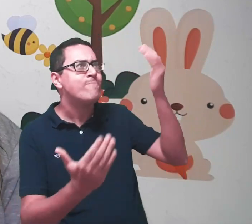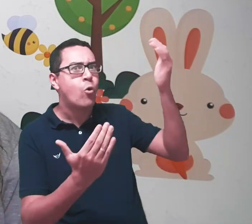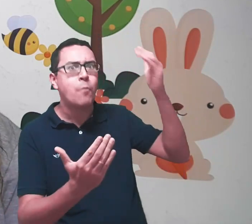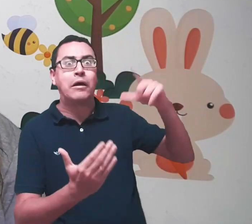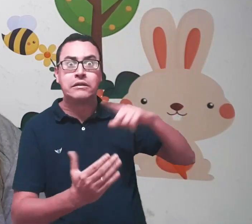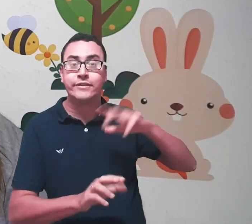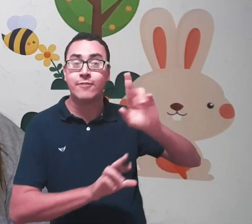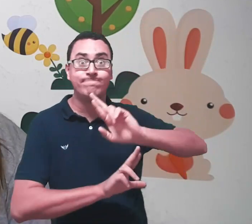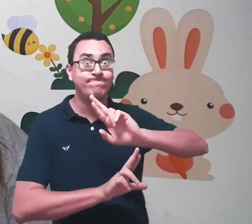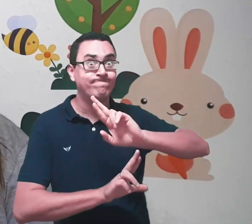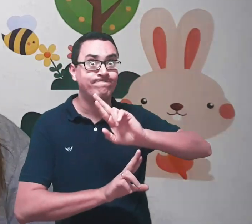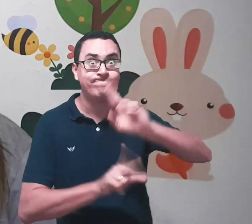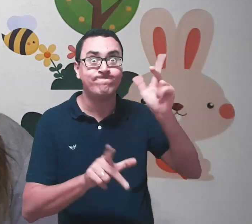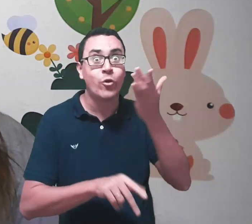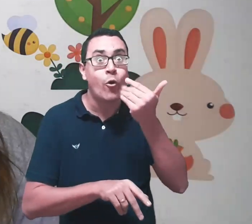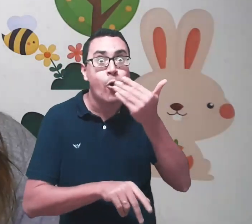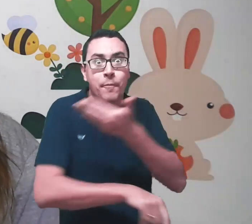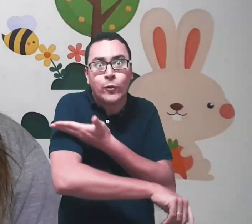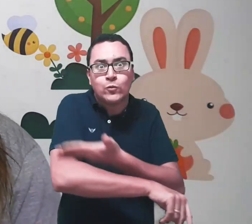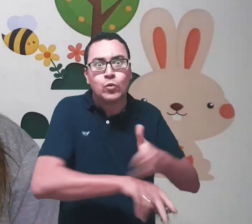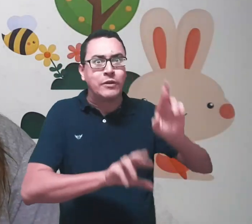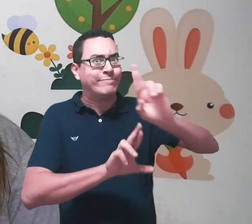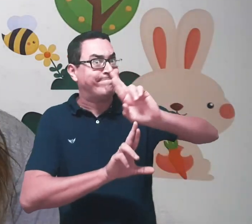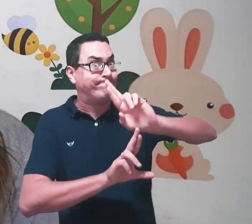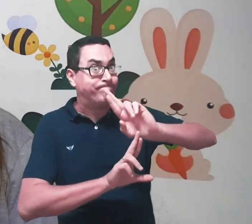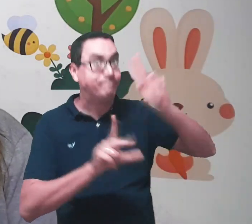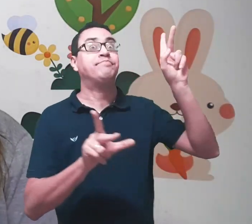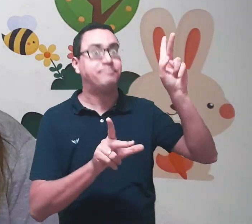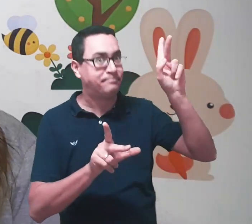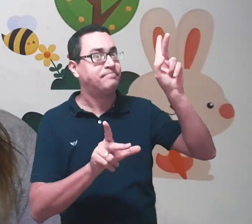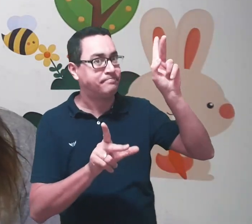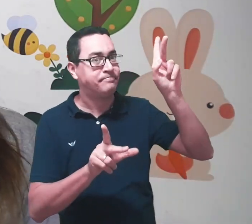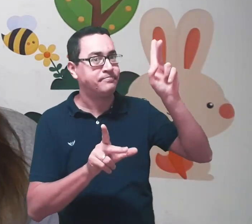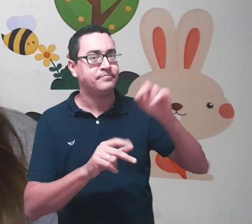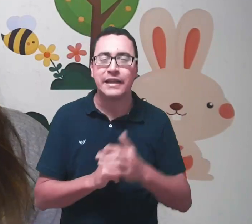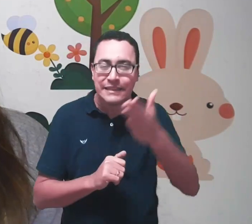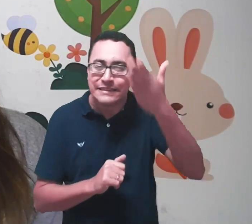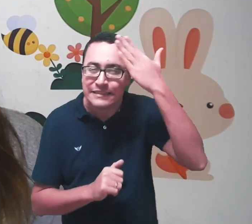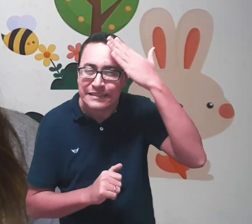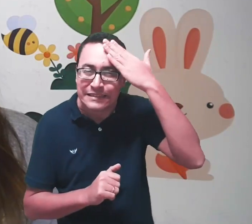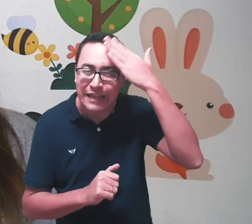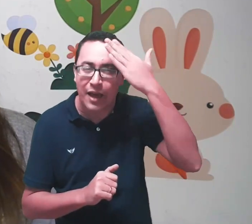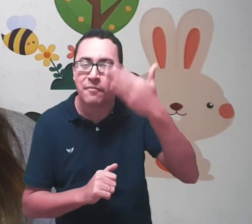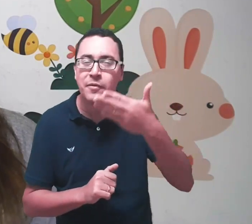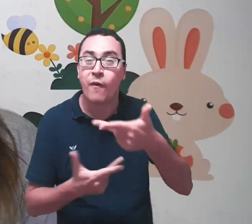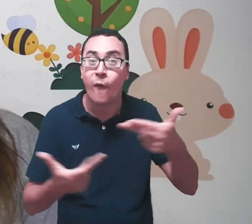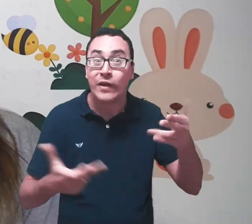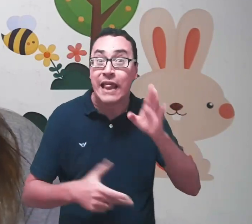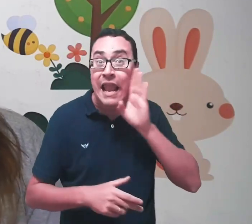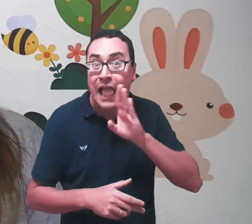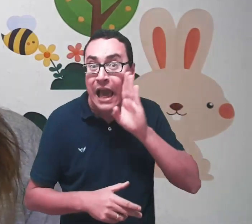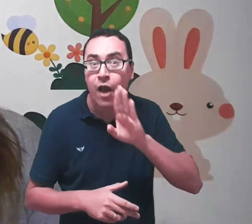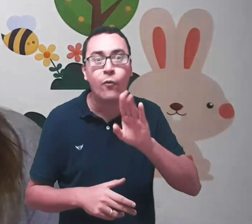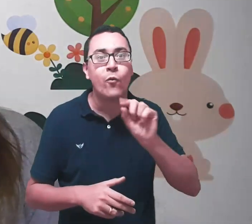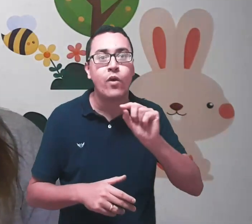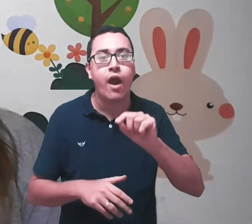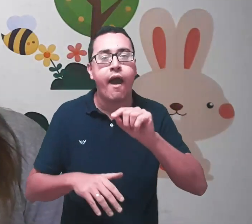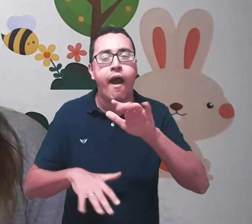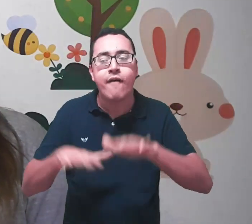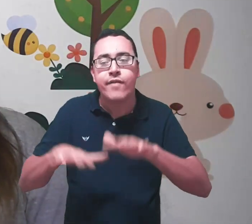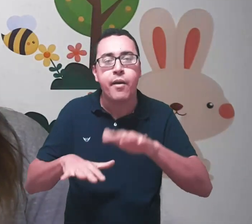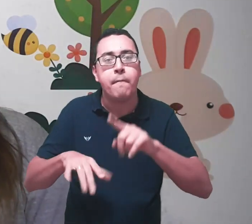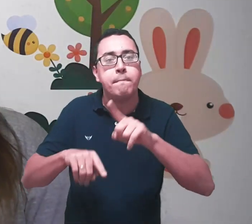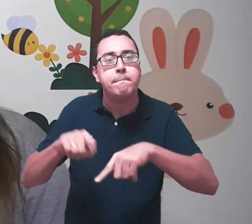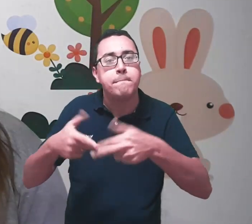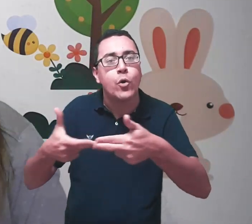diferença alimentar bem grande. E sabe uma coisa que é bem legal? Às vezes o nome do